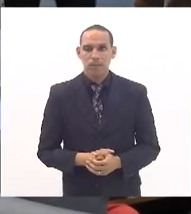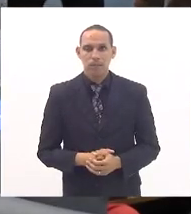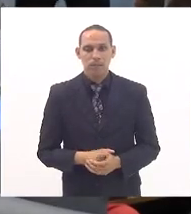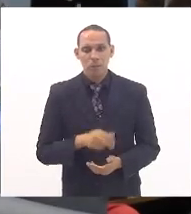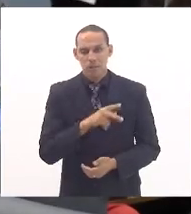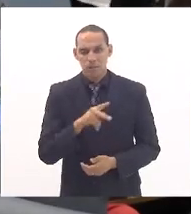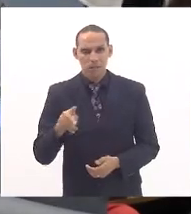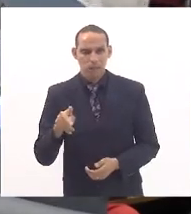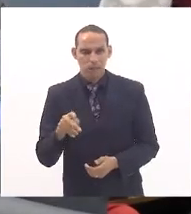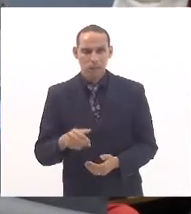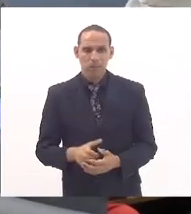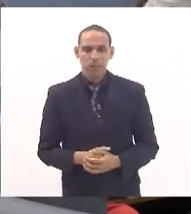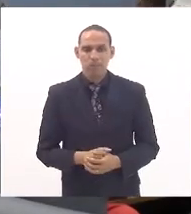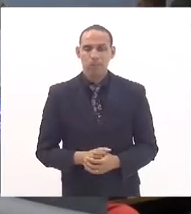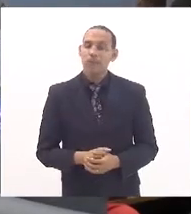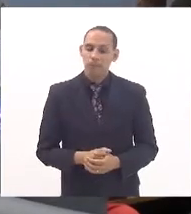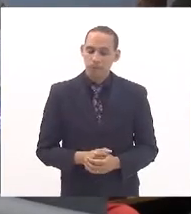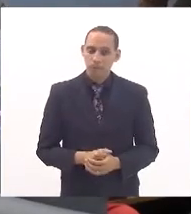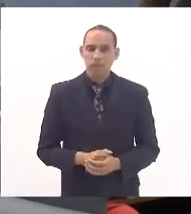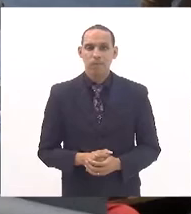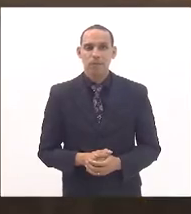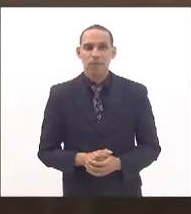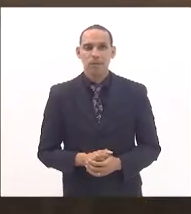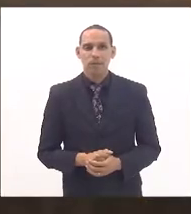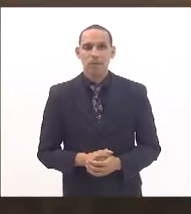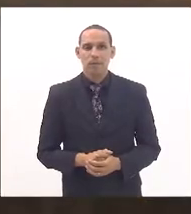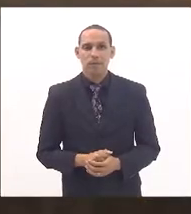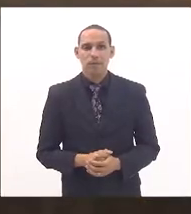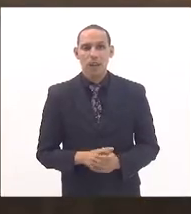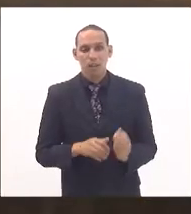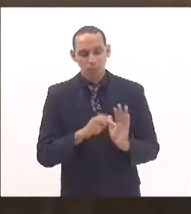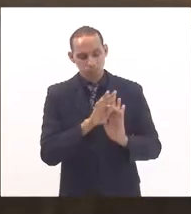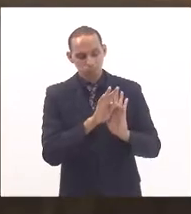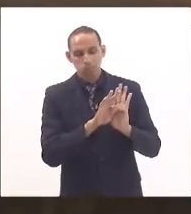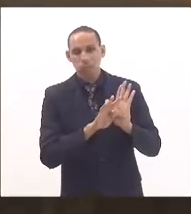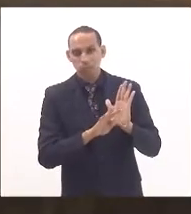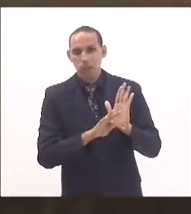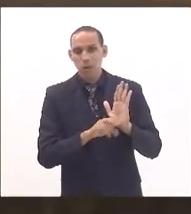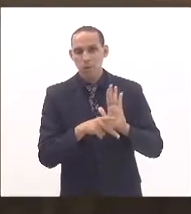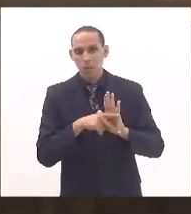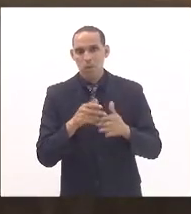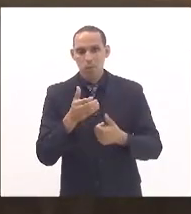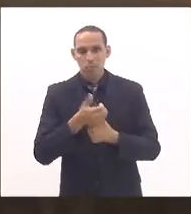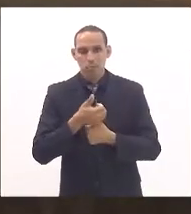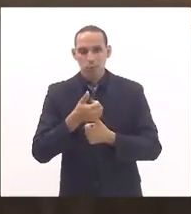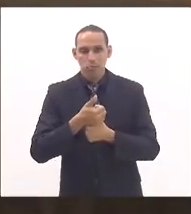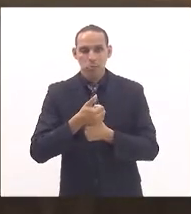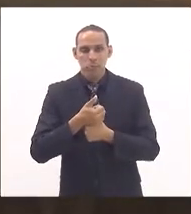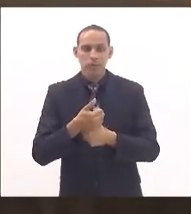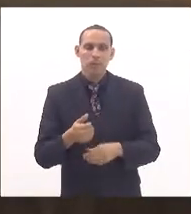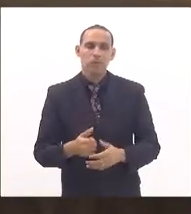Senhor presidente. Sim. A redação do substitutivo